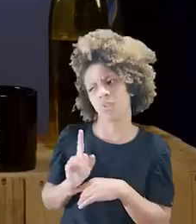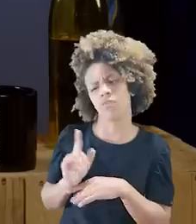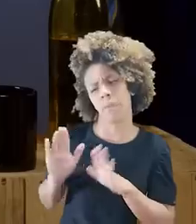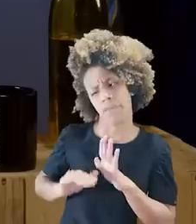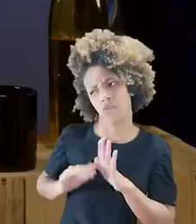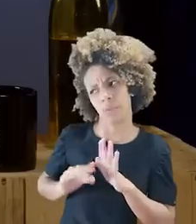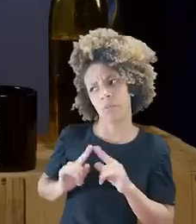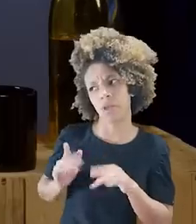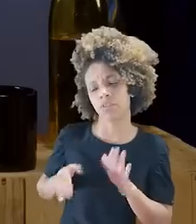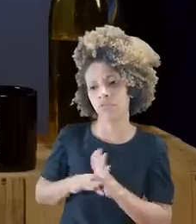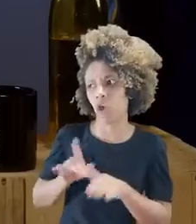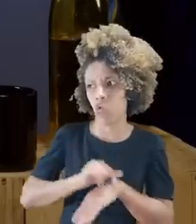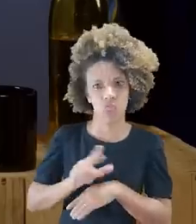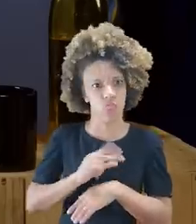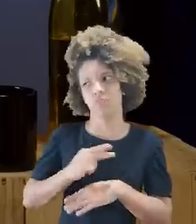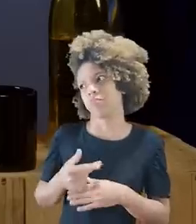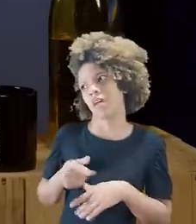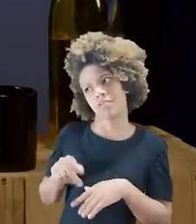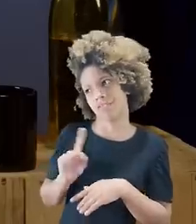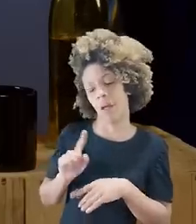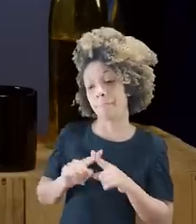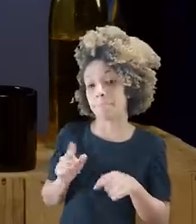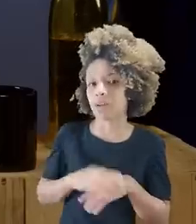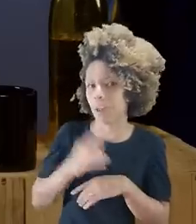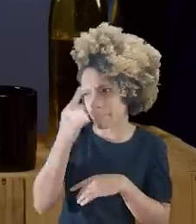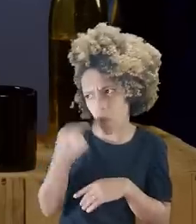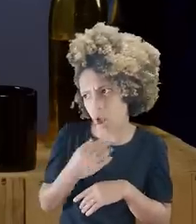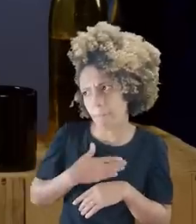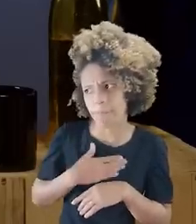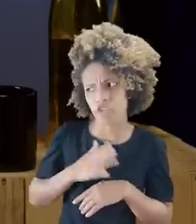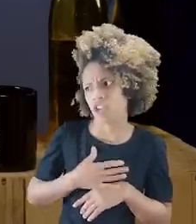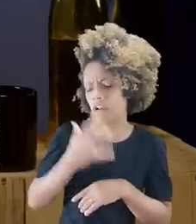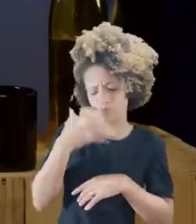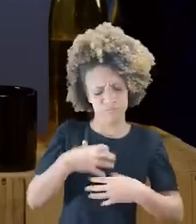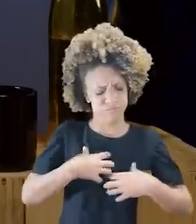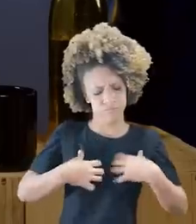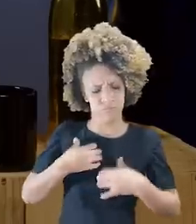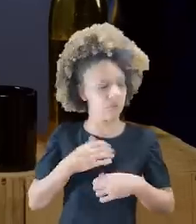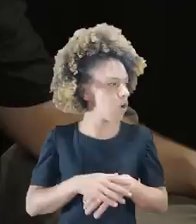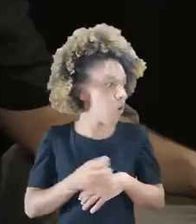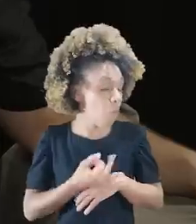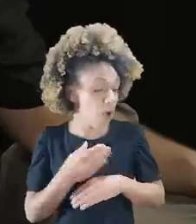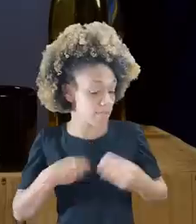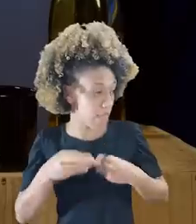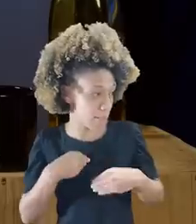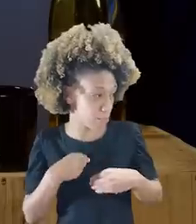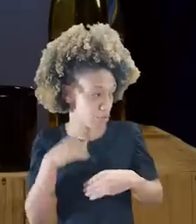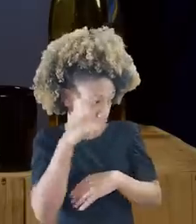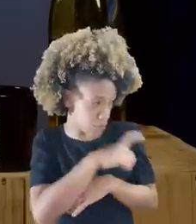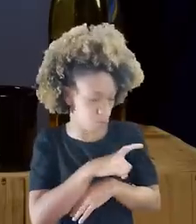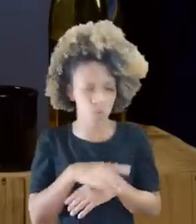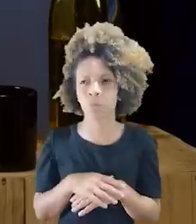sabe porque agora eles são sonhos conscientes e eu acredito que o ser humano ele precisa sonhar para ele ele tá vivo e ele tá precisa est